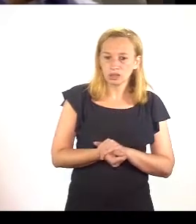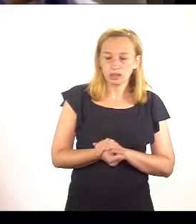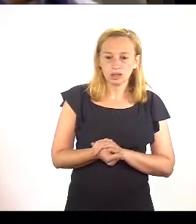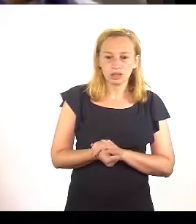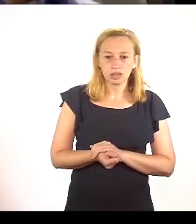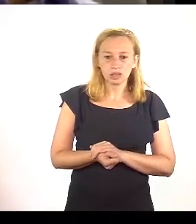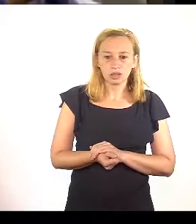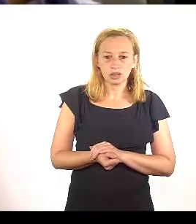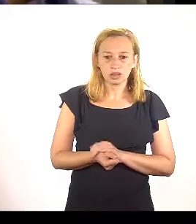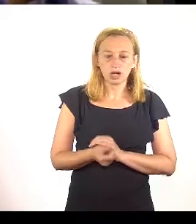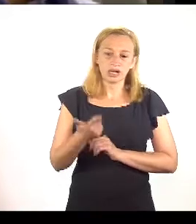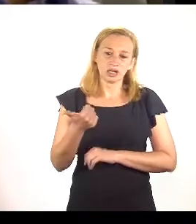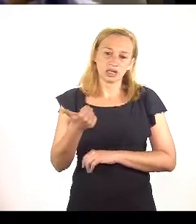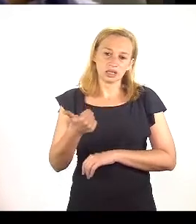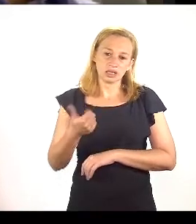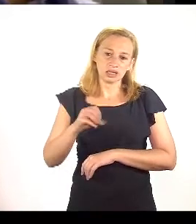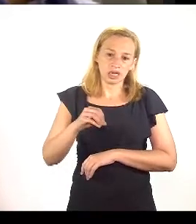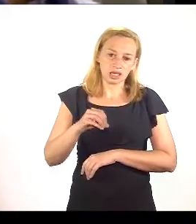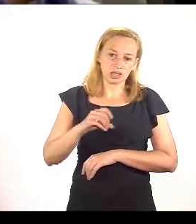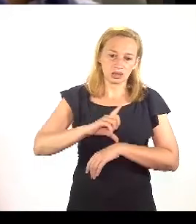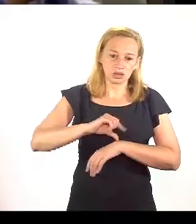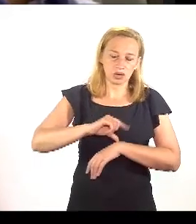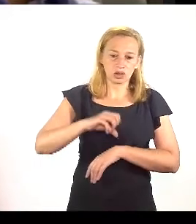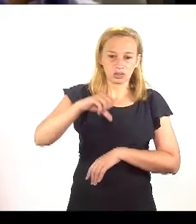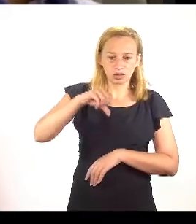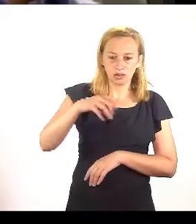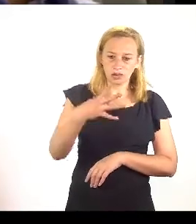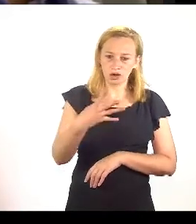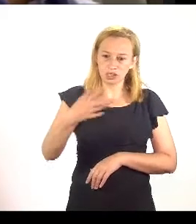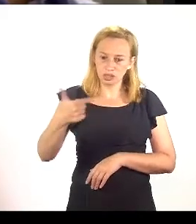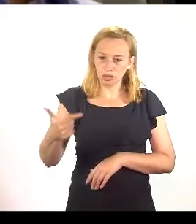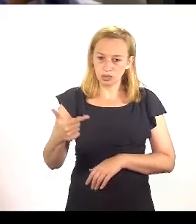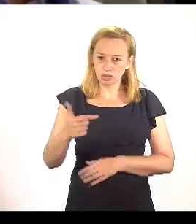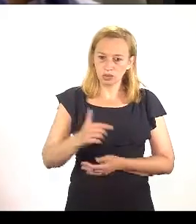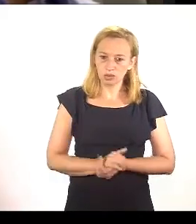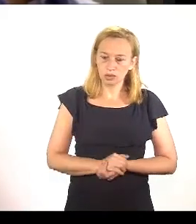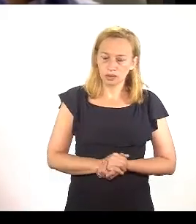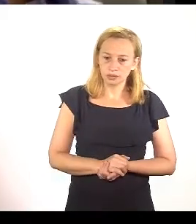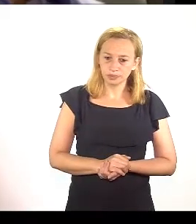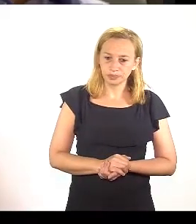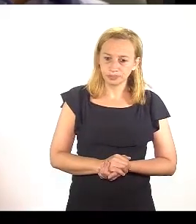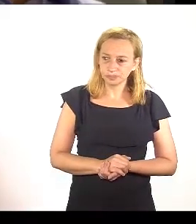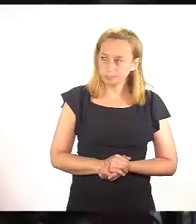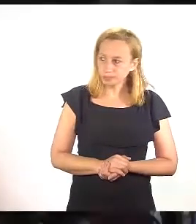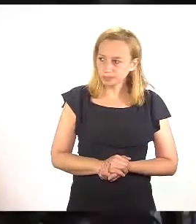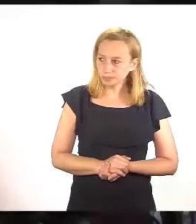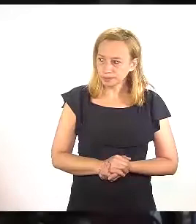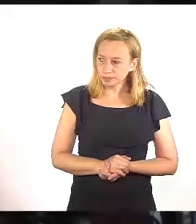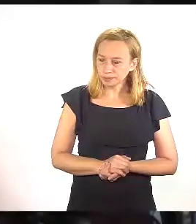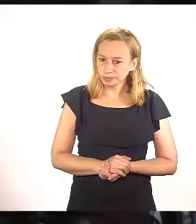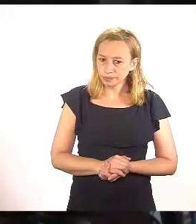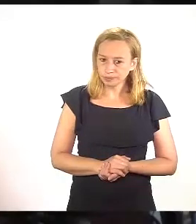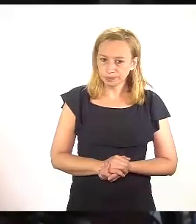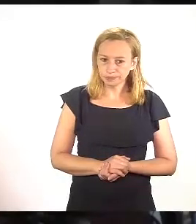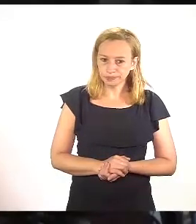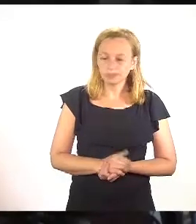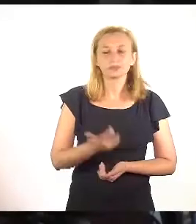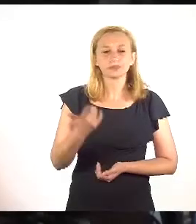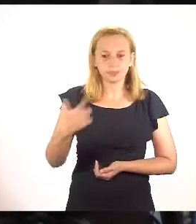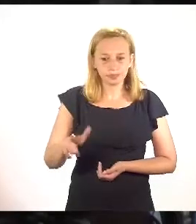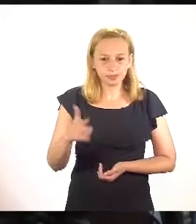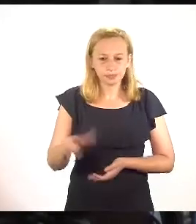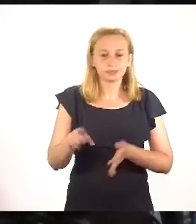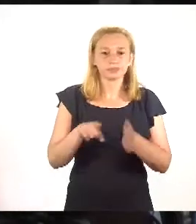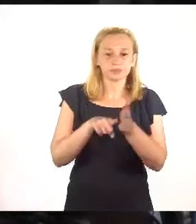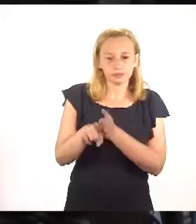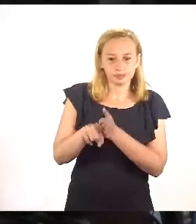sabatina às 10 horas. São 9h42. Deputado Posso Luiz... continuar, presidente? Deputado Luiz Paulo, repita a